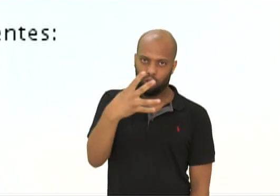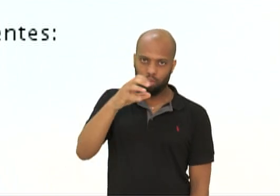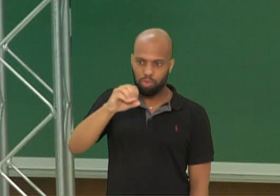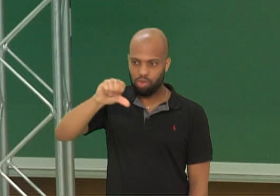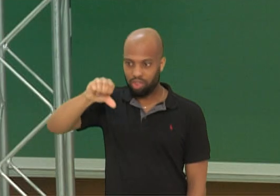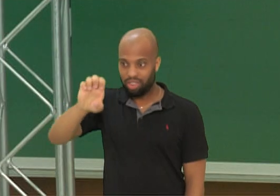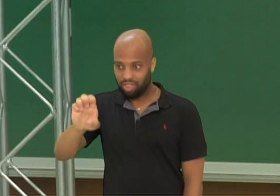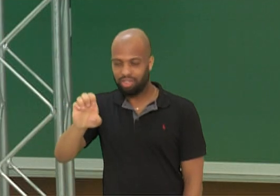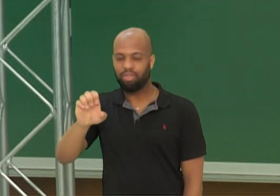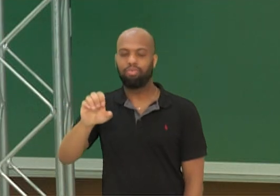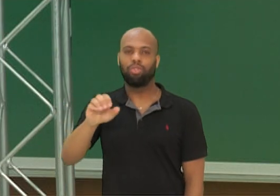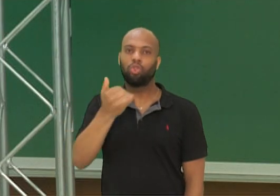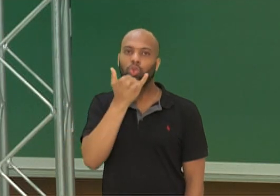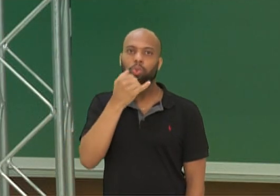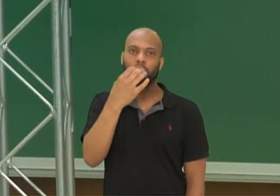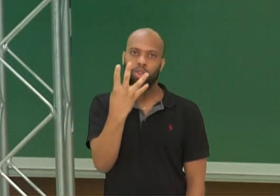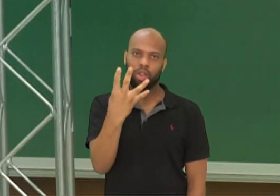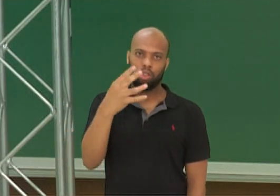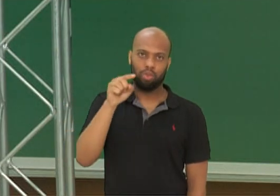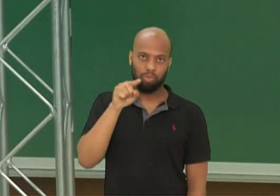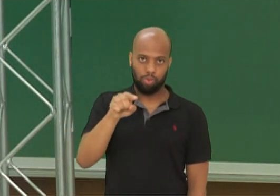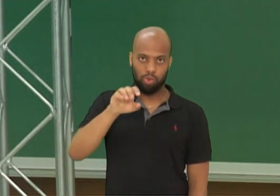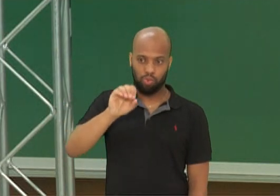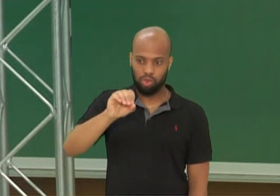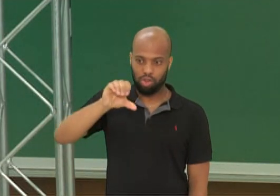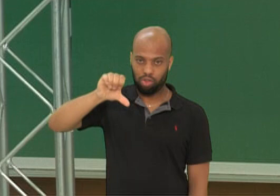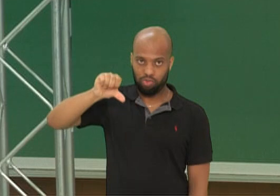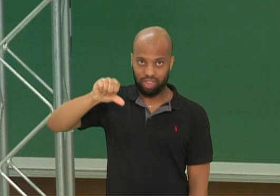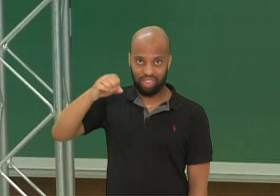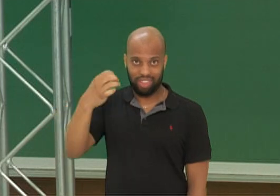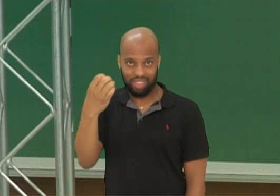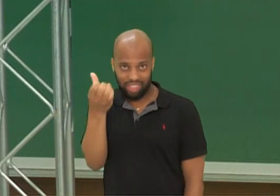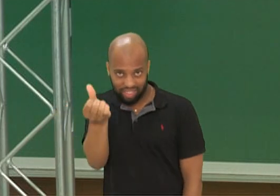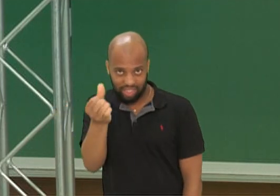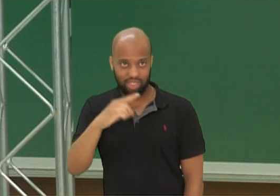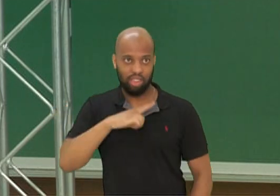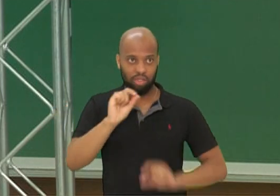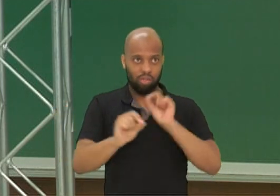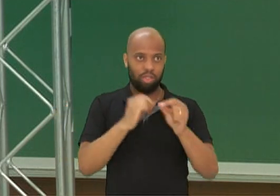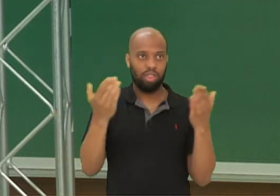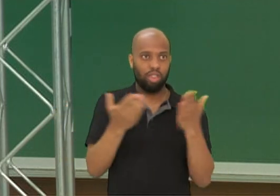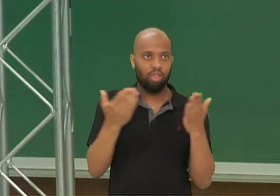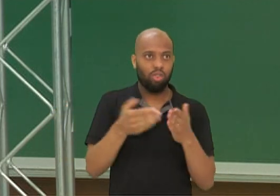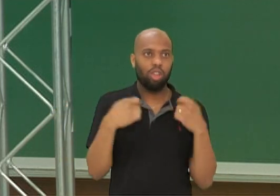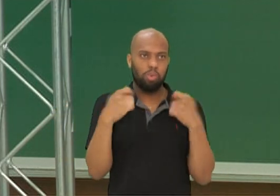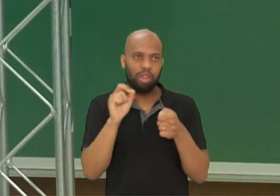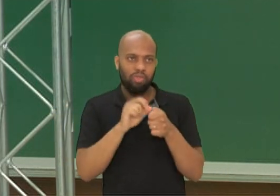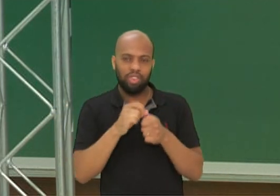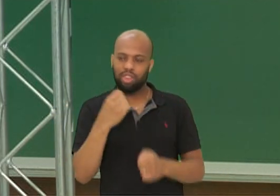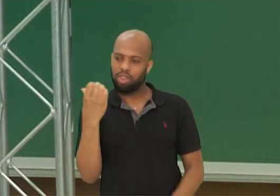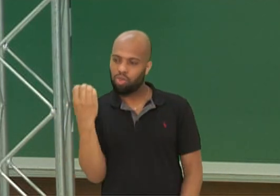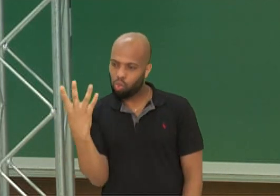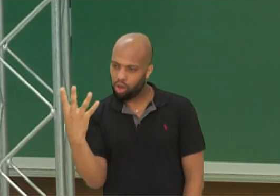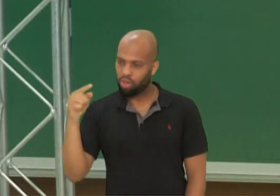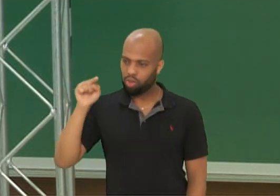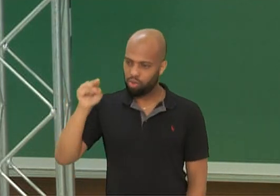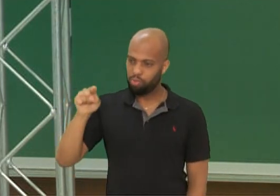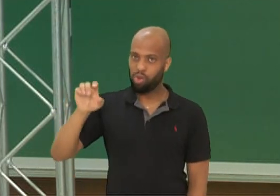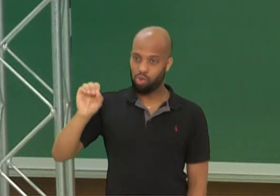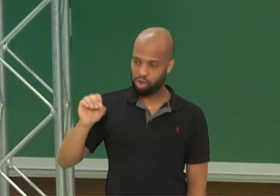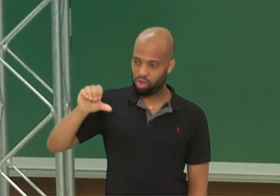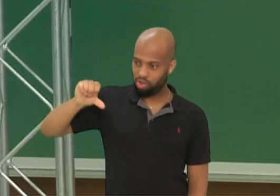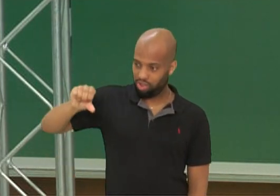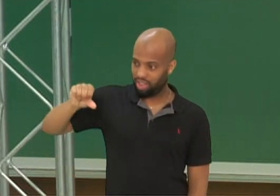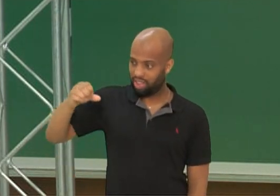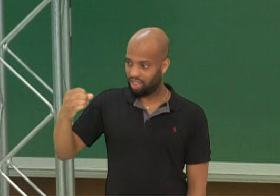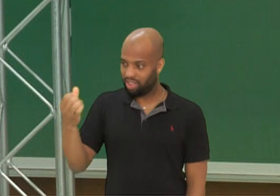4.096 igual a 2 elevado a 0,5T. Eu preciso transformar o 4.096 em uma potência